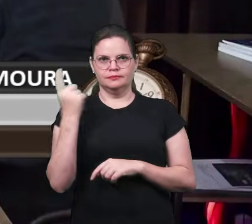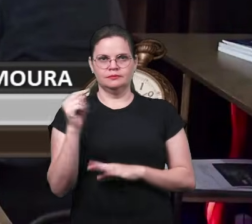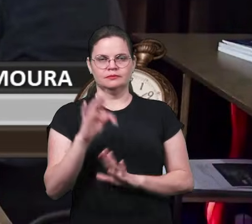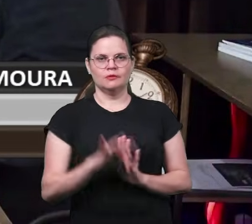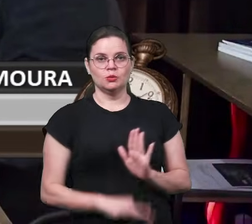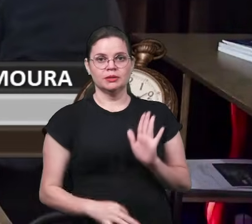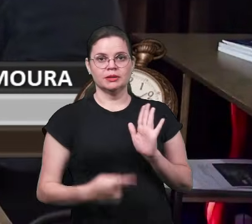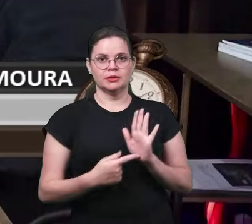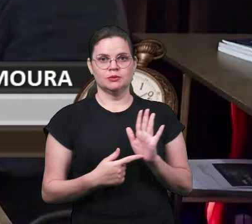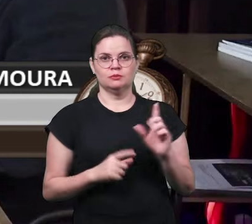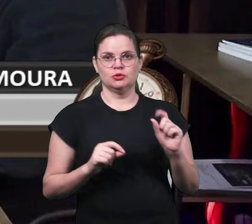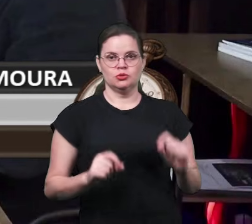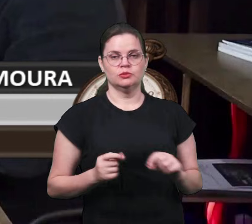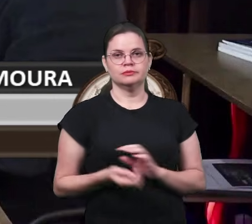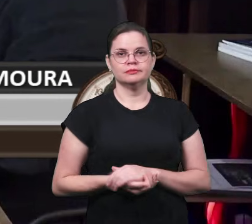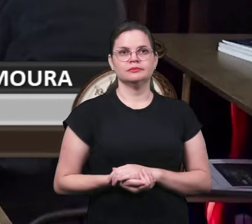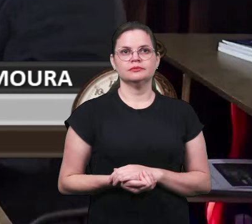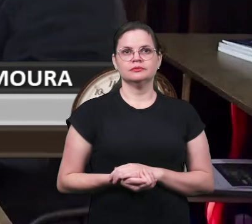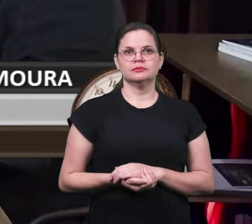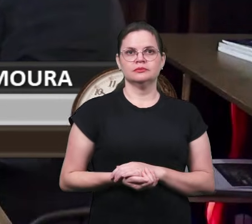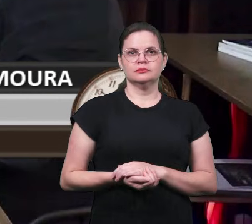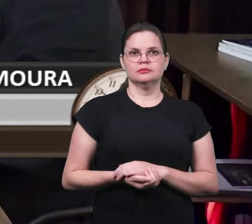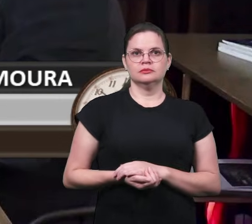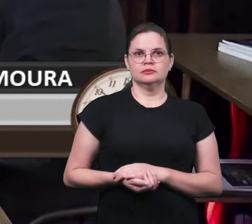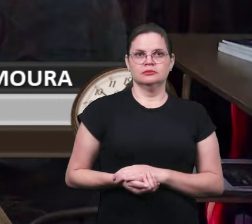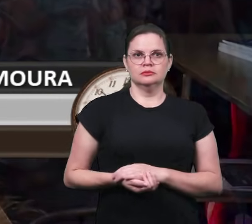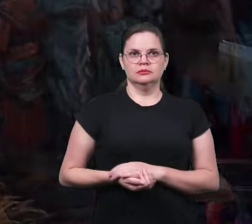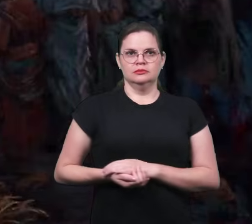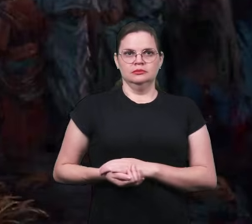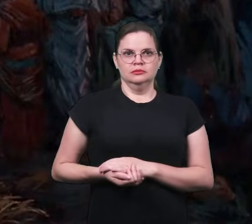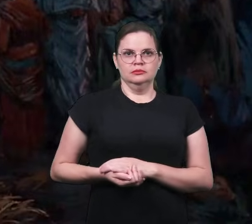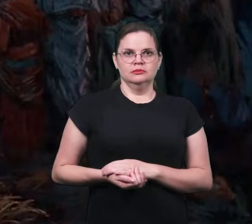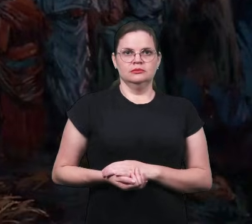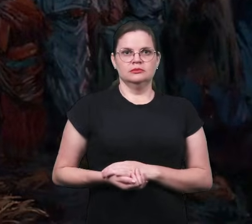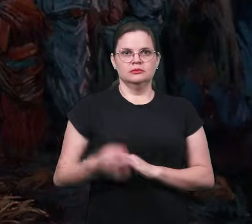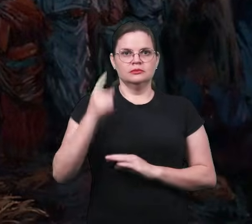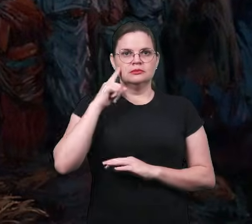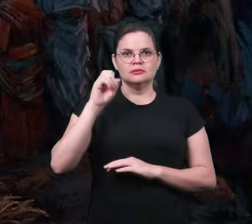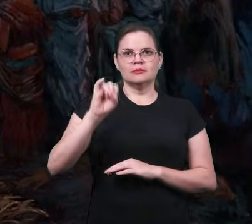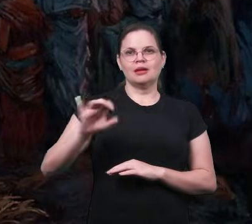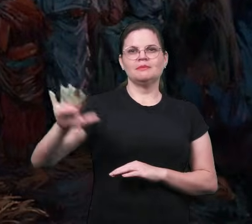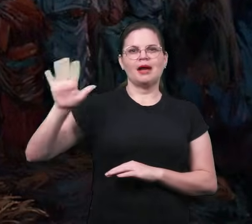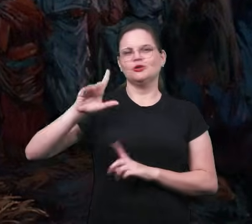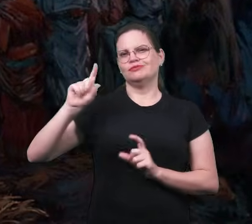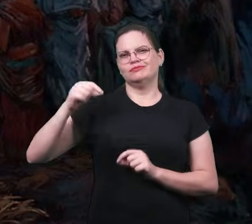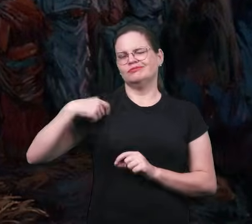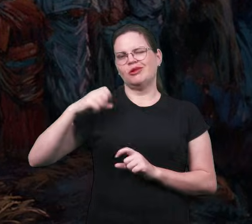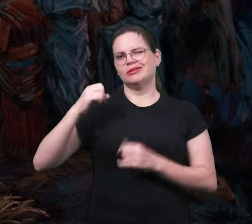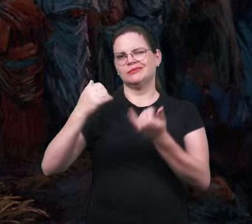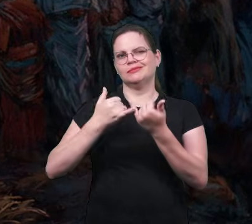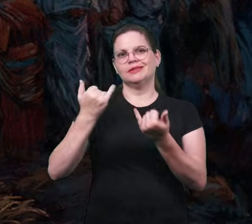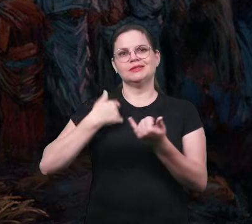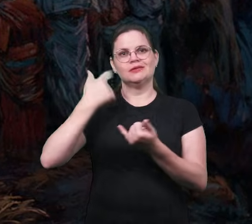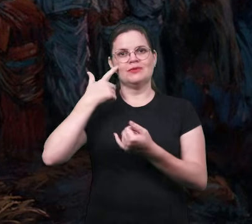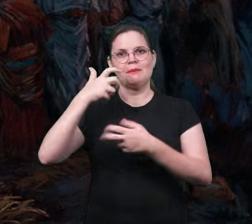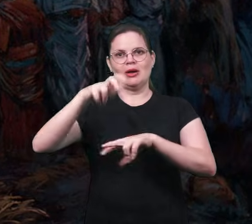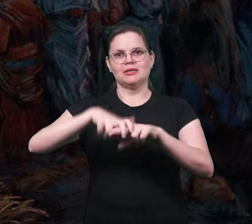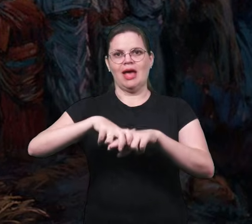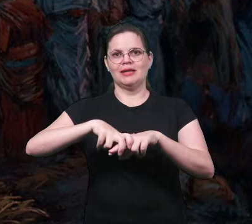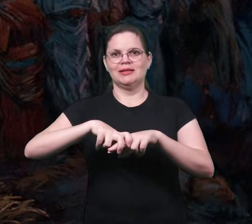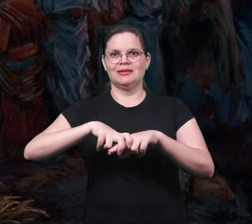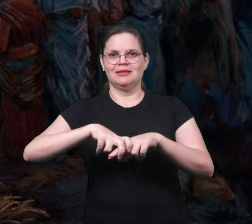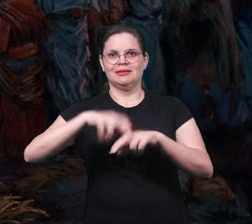né? E a gente vê aqui uma imagem, né? Mostrando aqui talvez o que era, né? Moisés assentado ali, olhando para